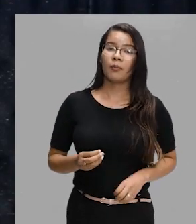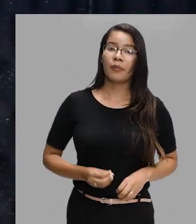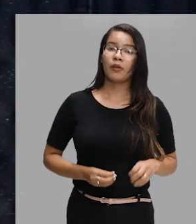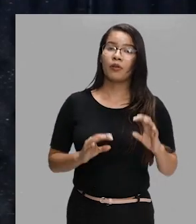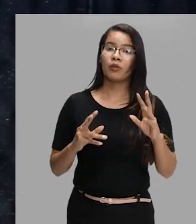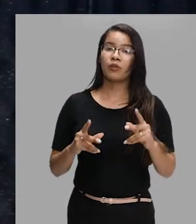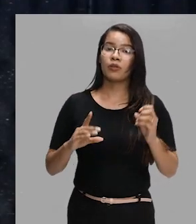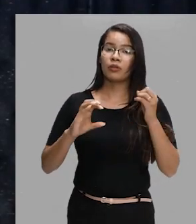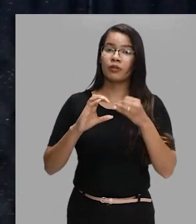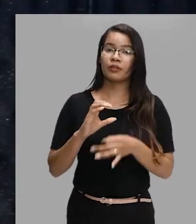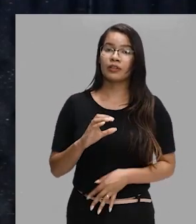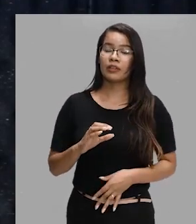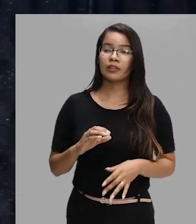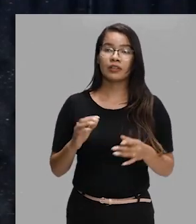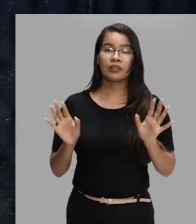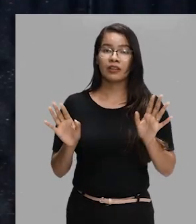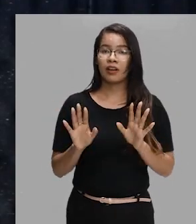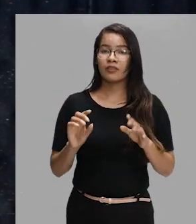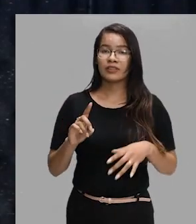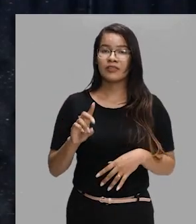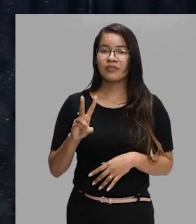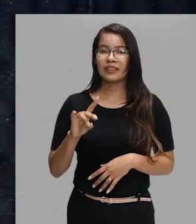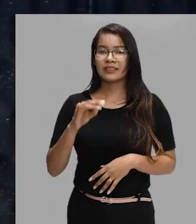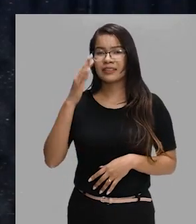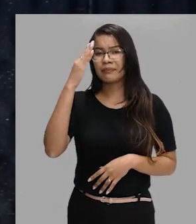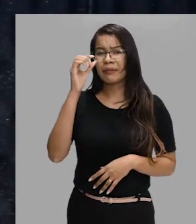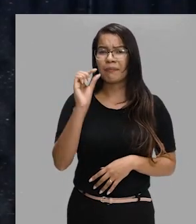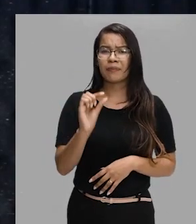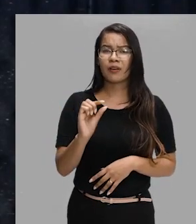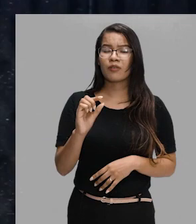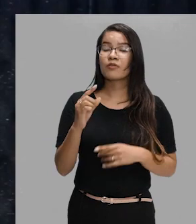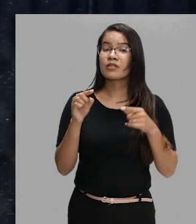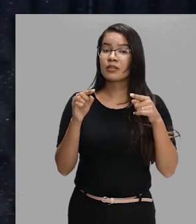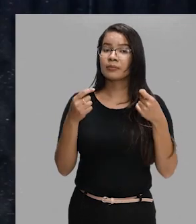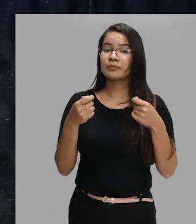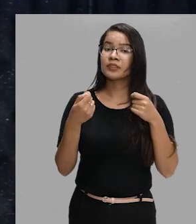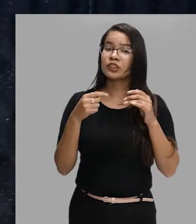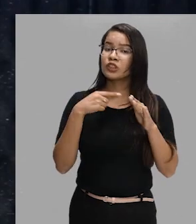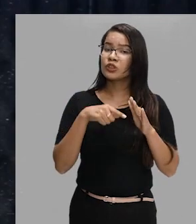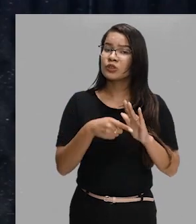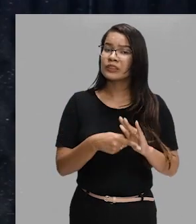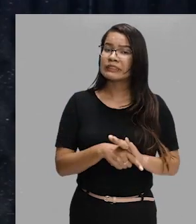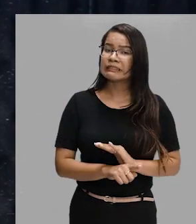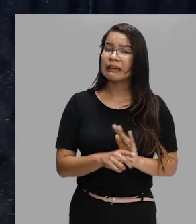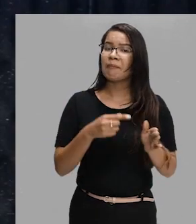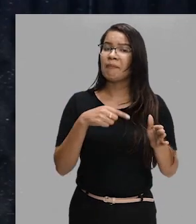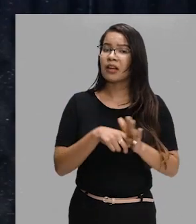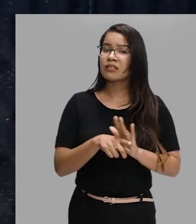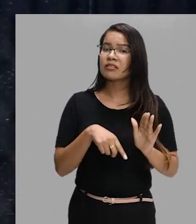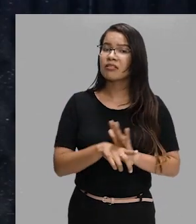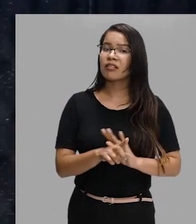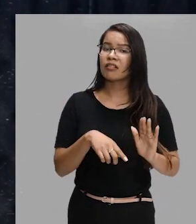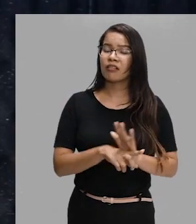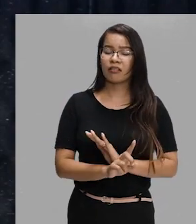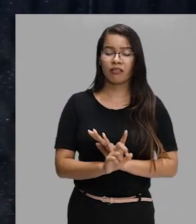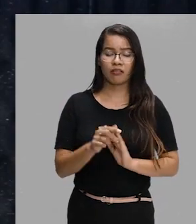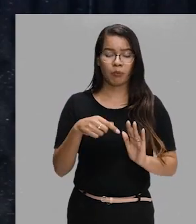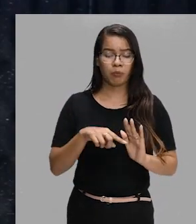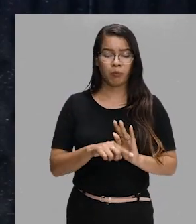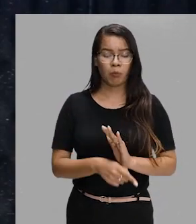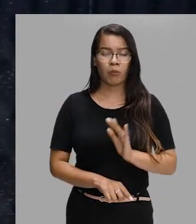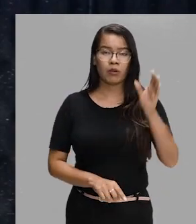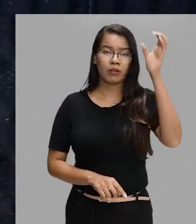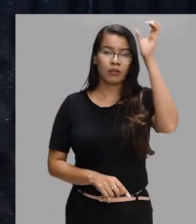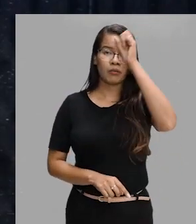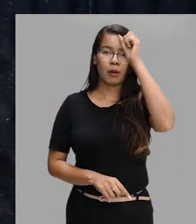um pouco raso, tá? A gente precisa aprofundá-los, aprofundar os conhecimentos, aprofundar o